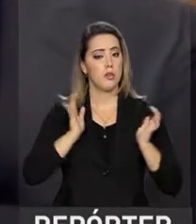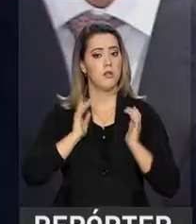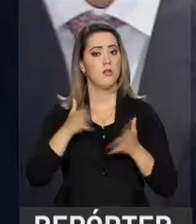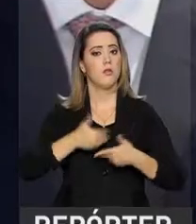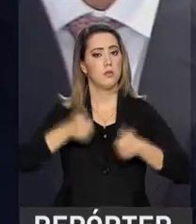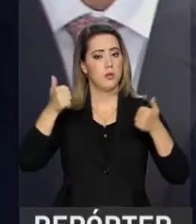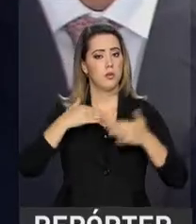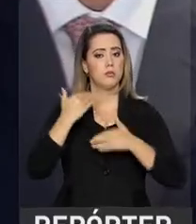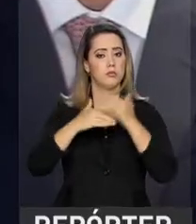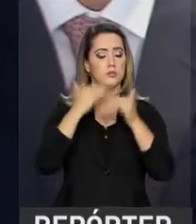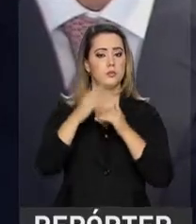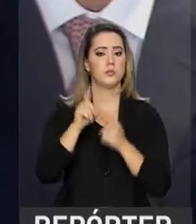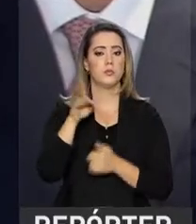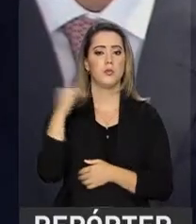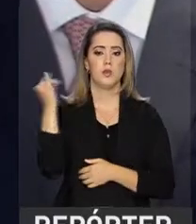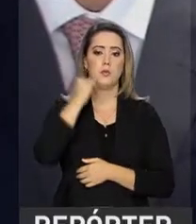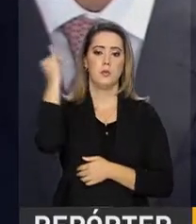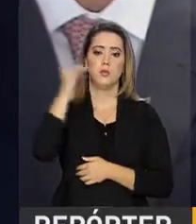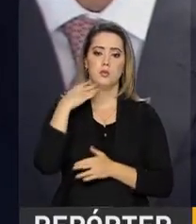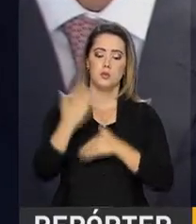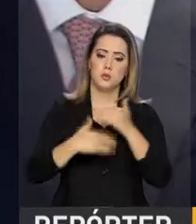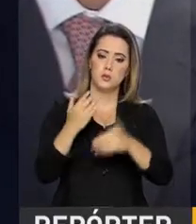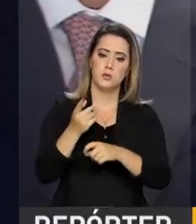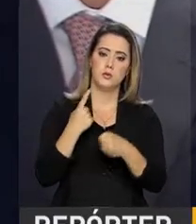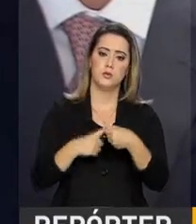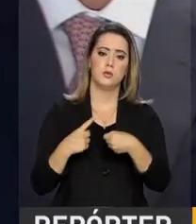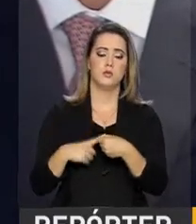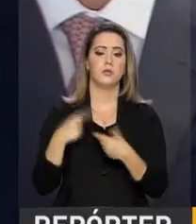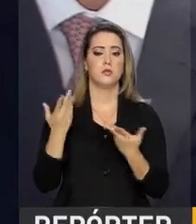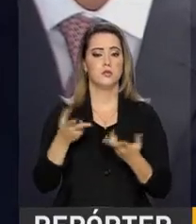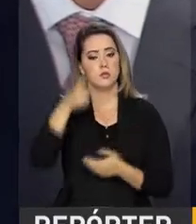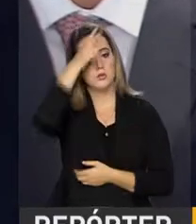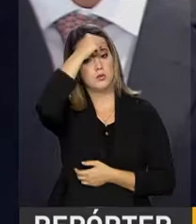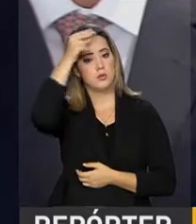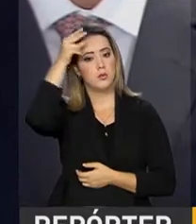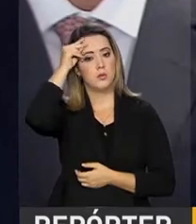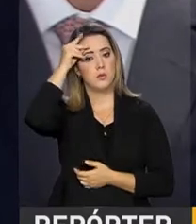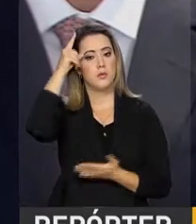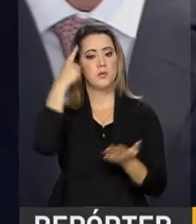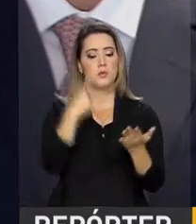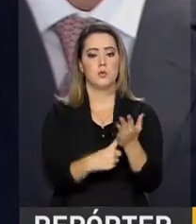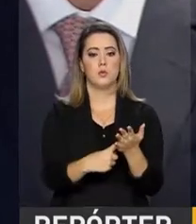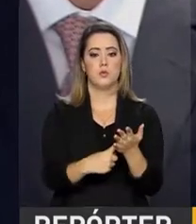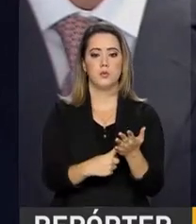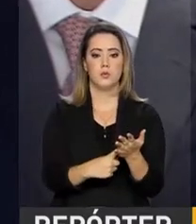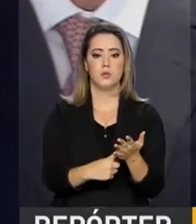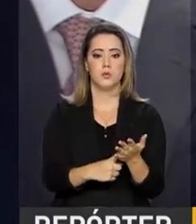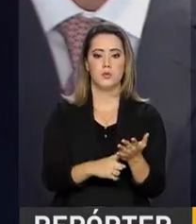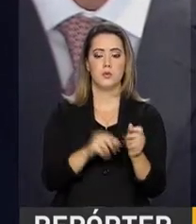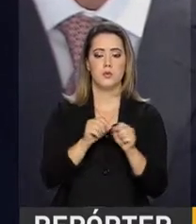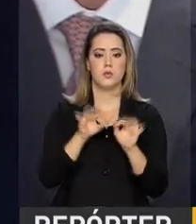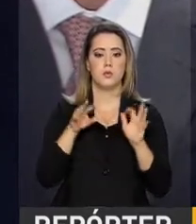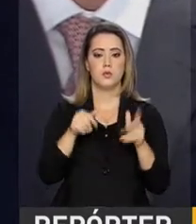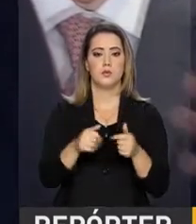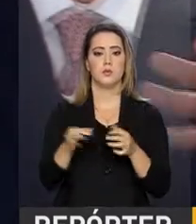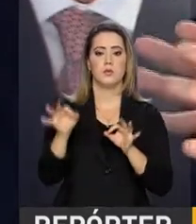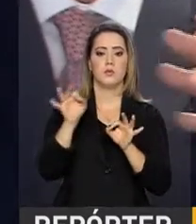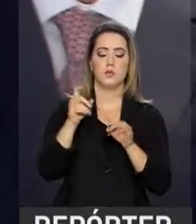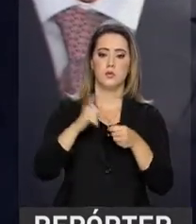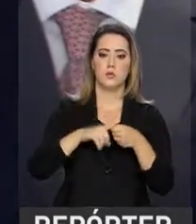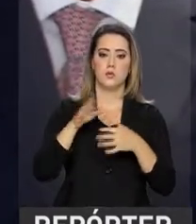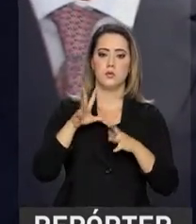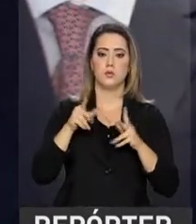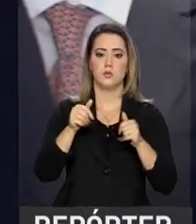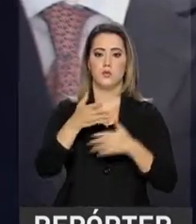preto importantes para o desenvolvimento da cidade ea prefeitura se compromete né de bate pronto a fazer toda a recuperação e